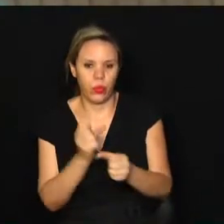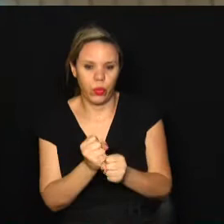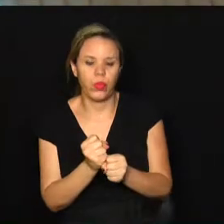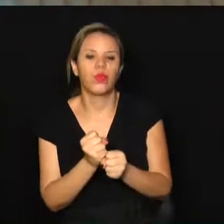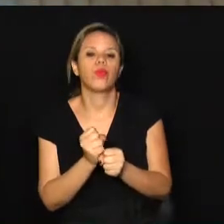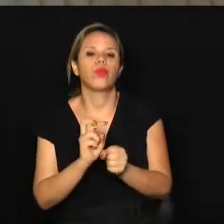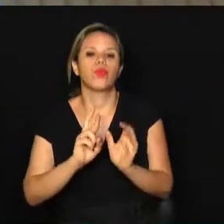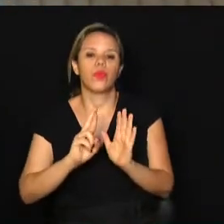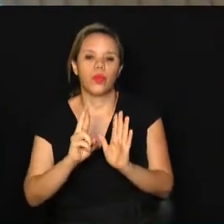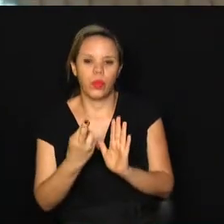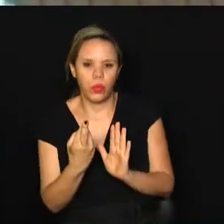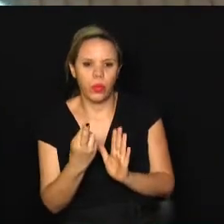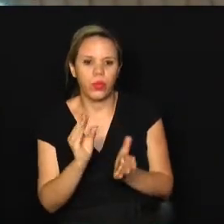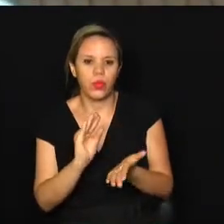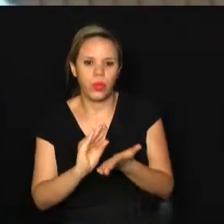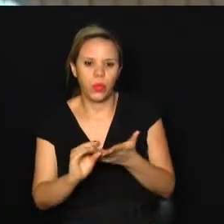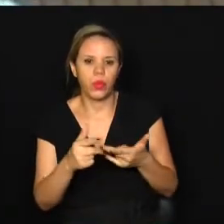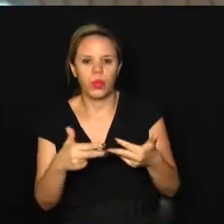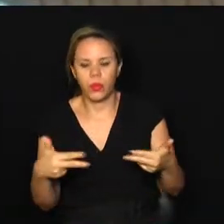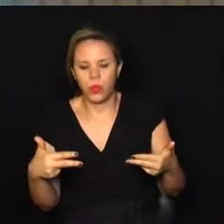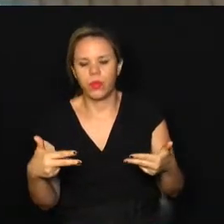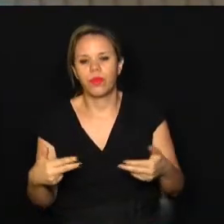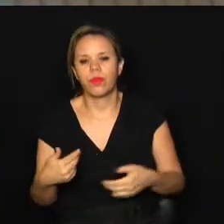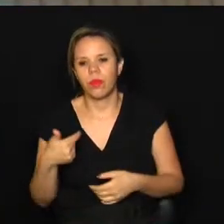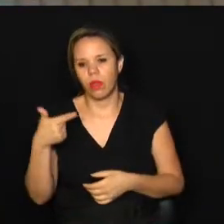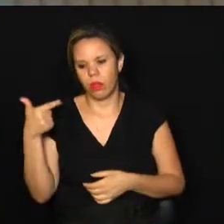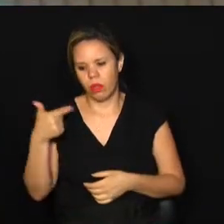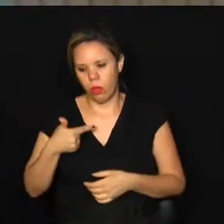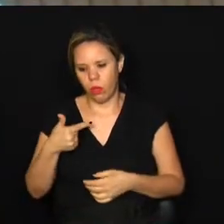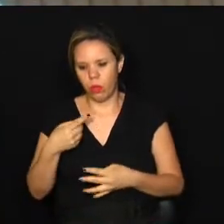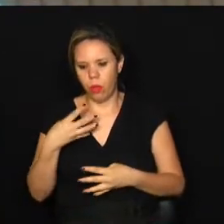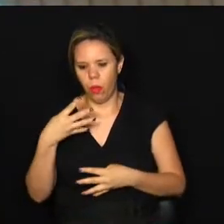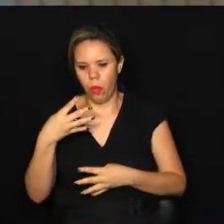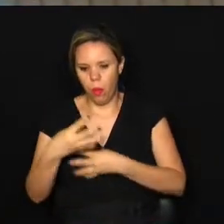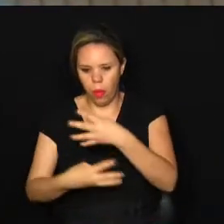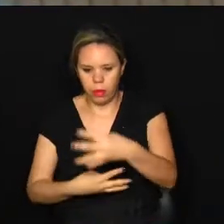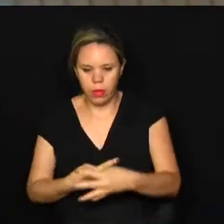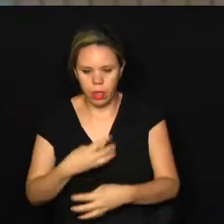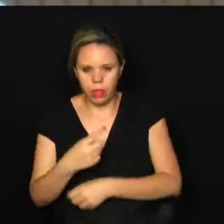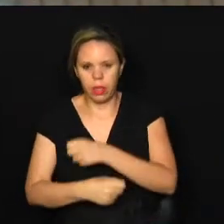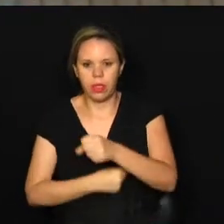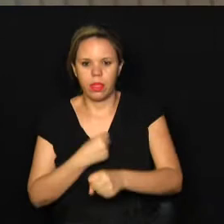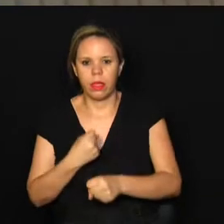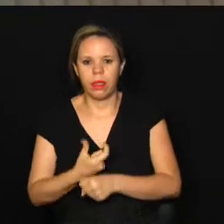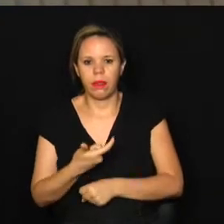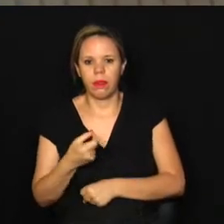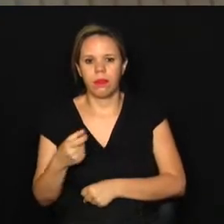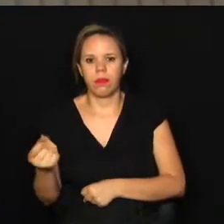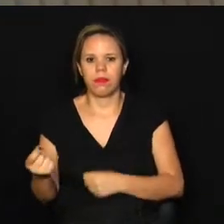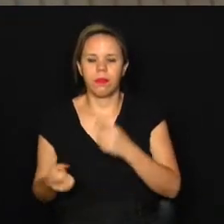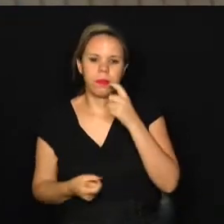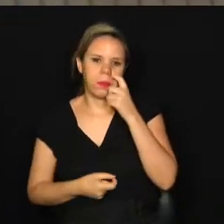resultados fiscais do segundo quadrimestre deste ano de 2020.